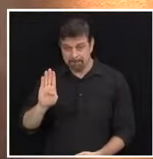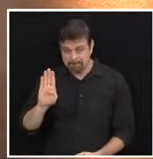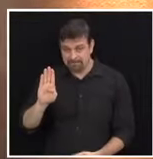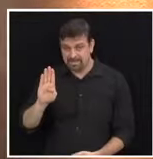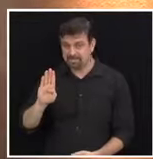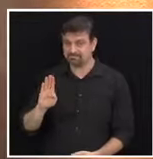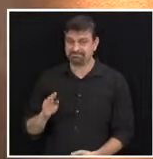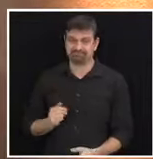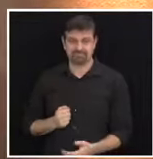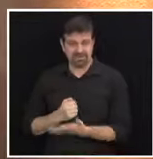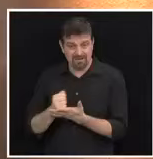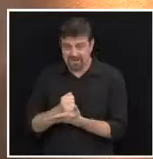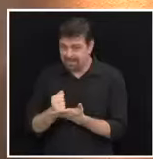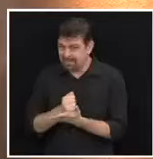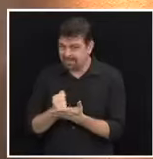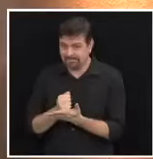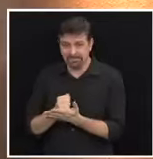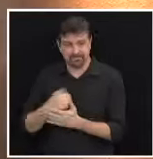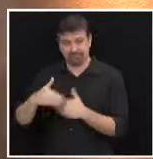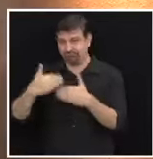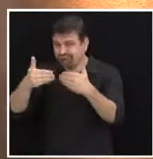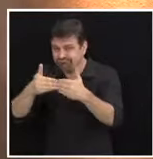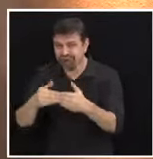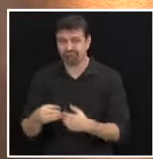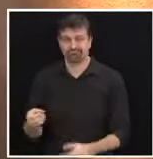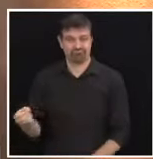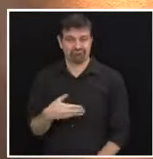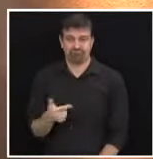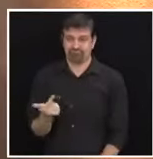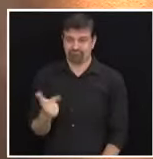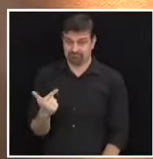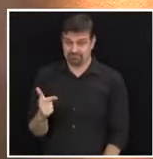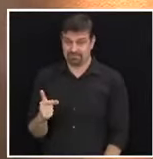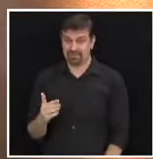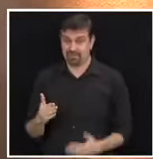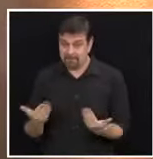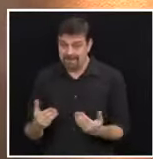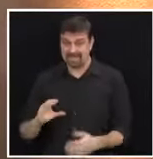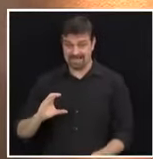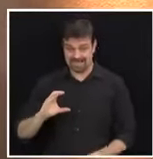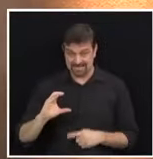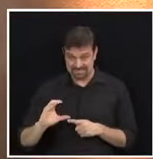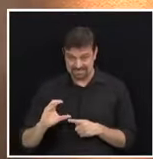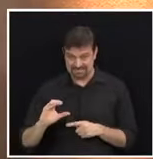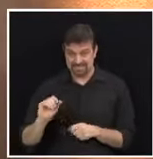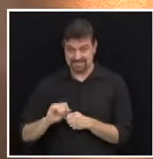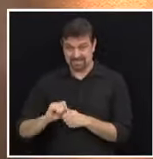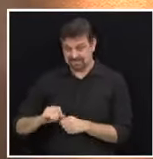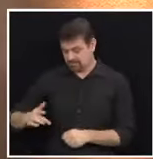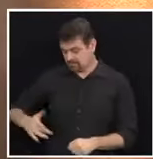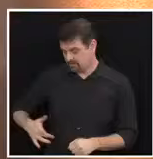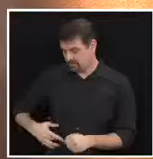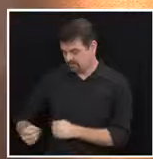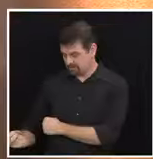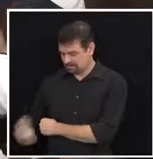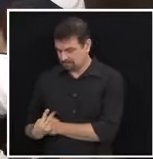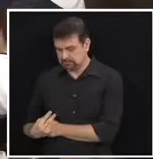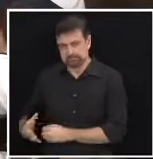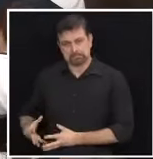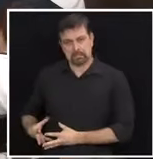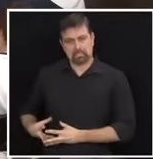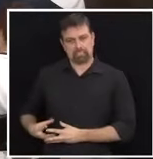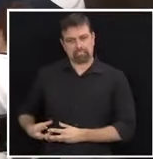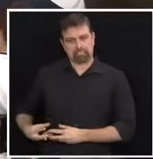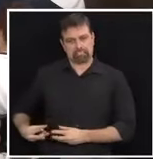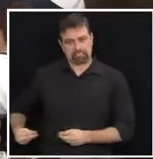muito em relação aos medicamentos, mas felizmente a hepatite C, e que é aquela que dá maior cronicidade aos pacientes, ou seja,